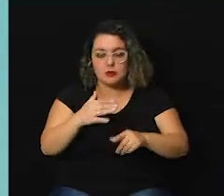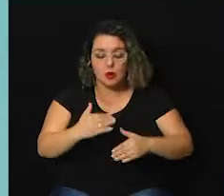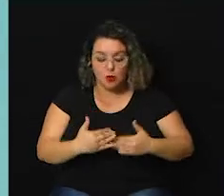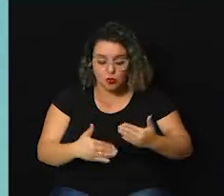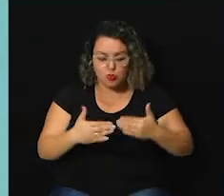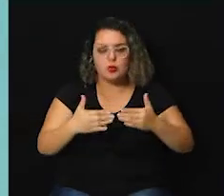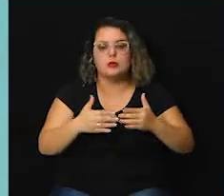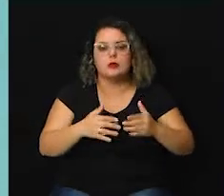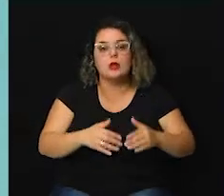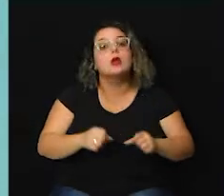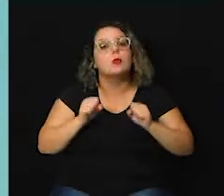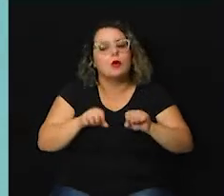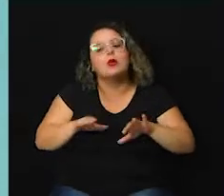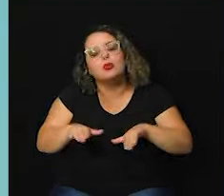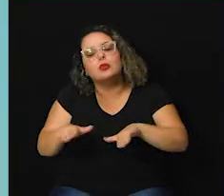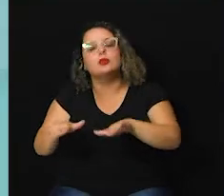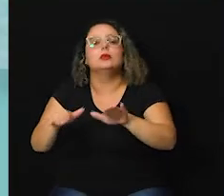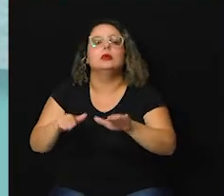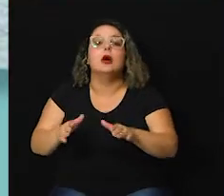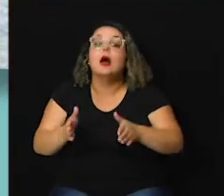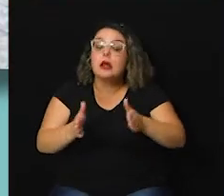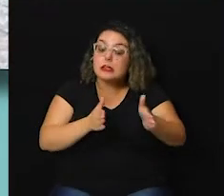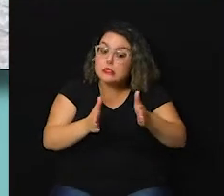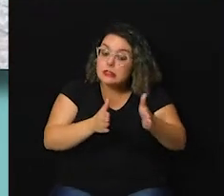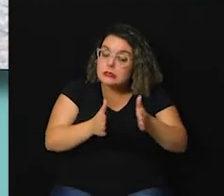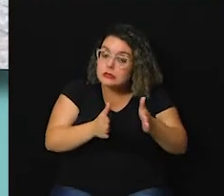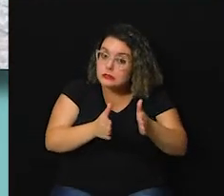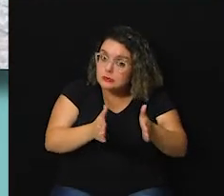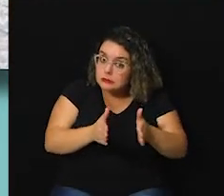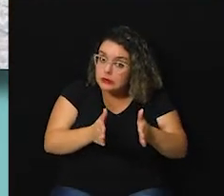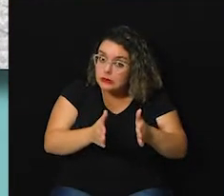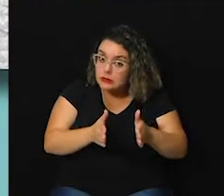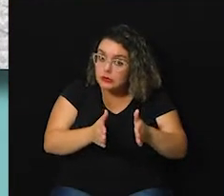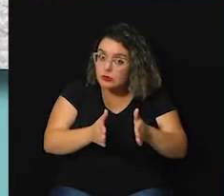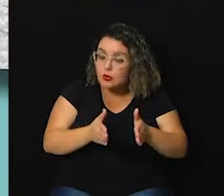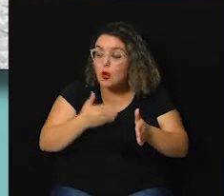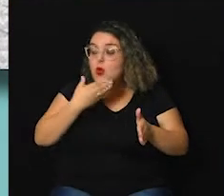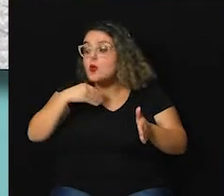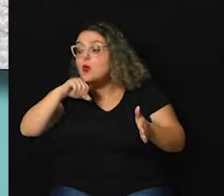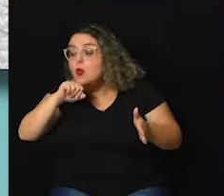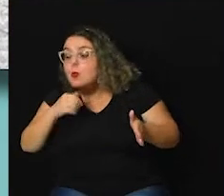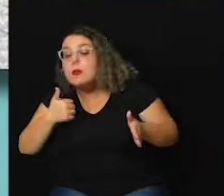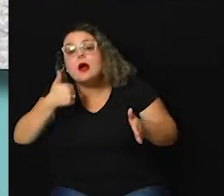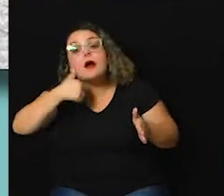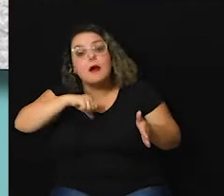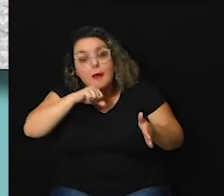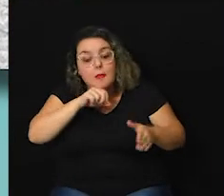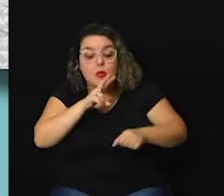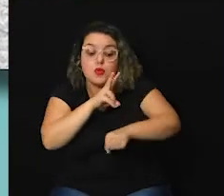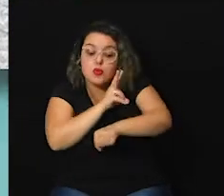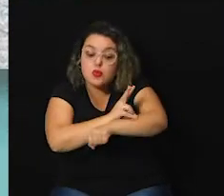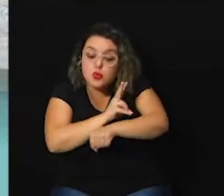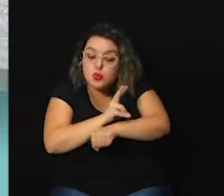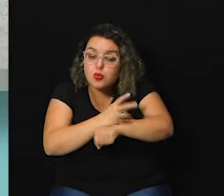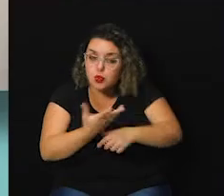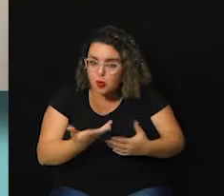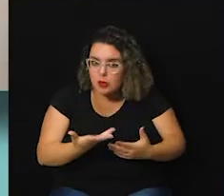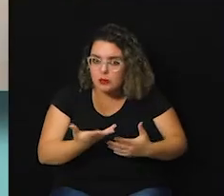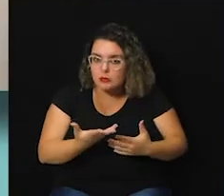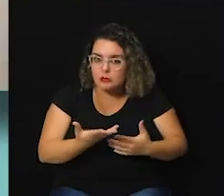para se desenvolver e sair do ninho. Então, nesse período, é um período de